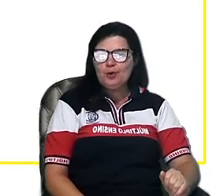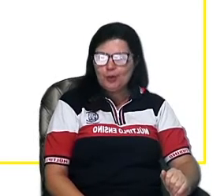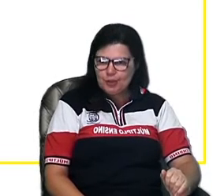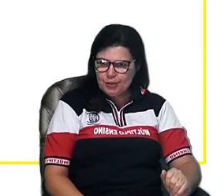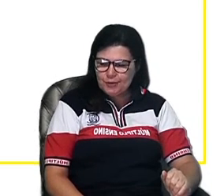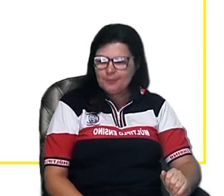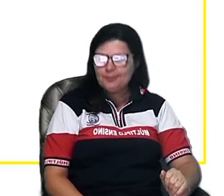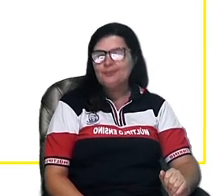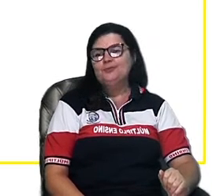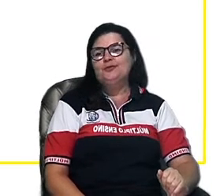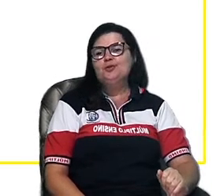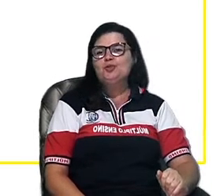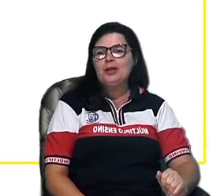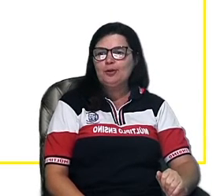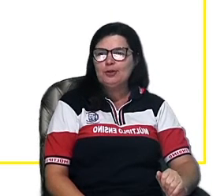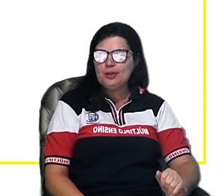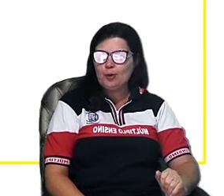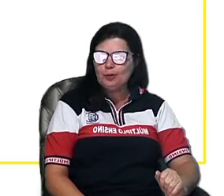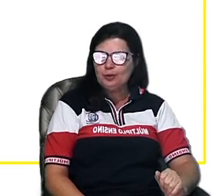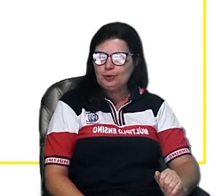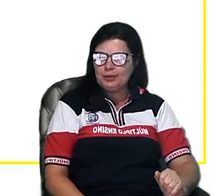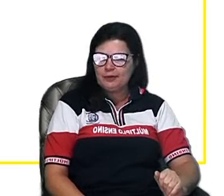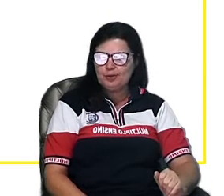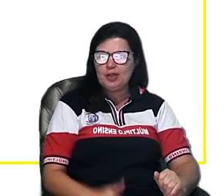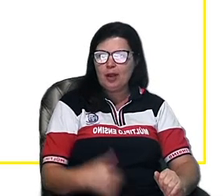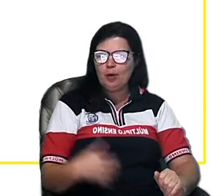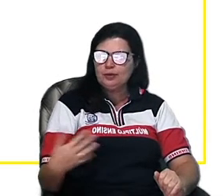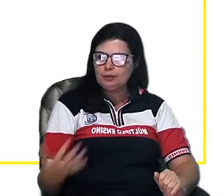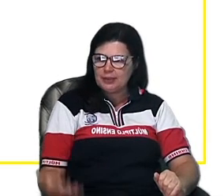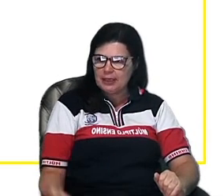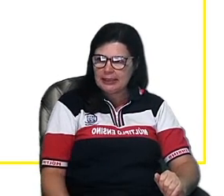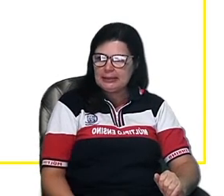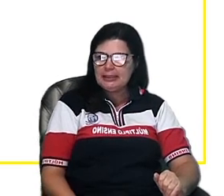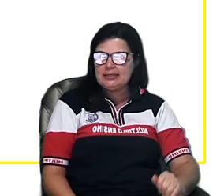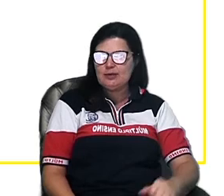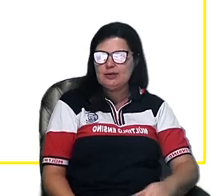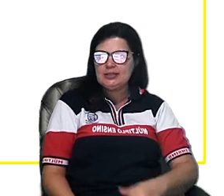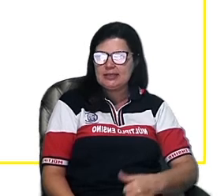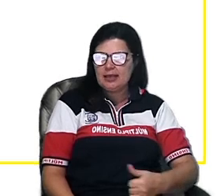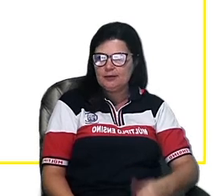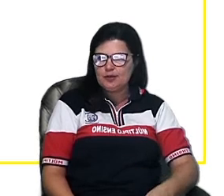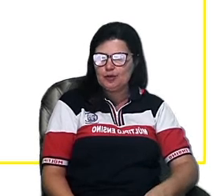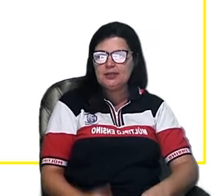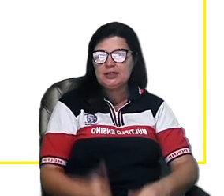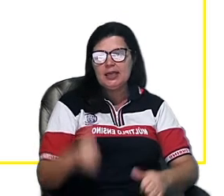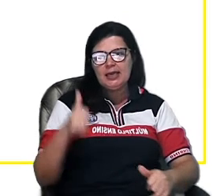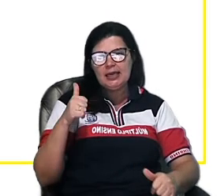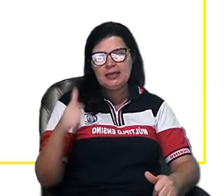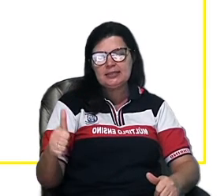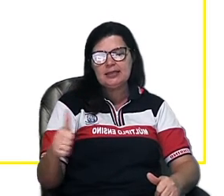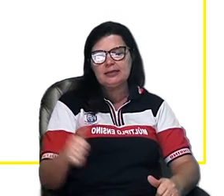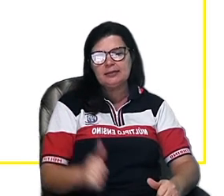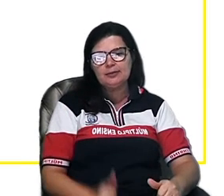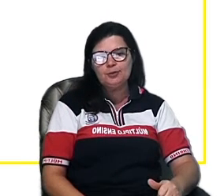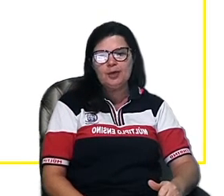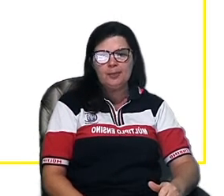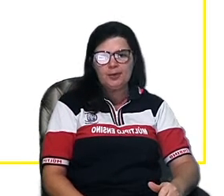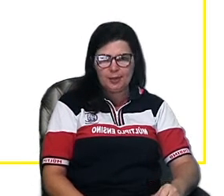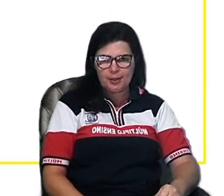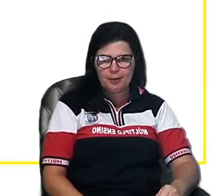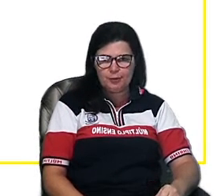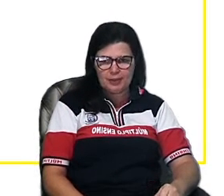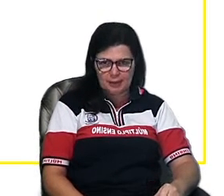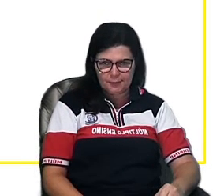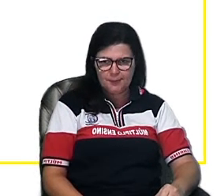Olá, meus amores, vamos para a nossa continuidade, vamos dar continuidade às nossas revisões, resgatando